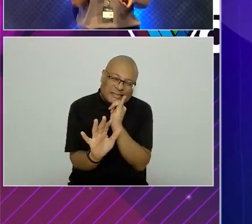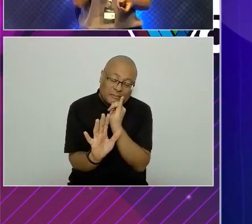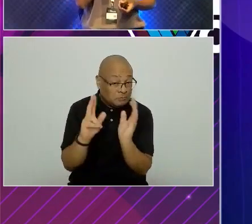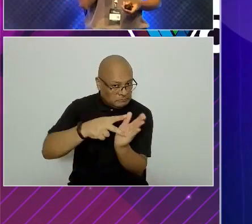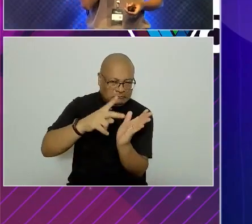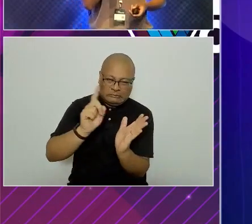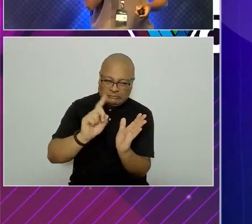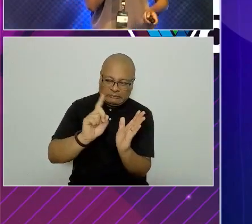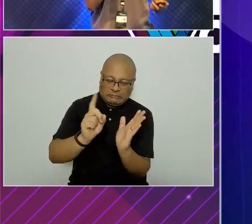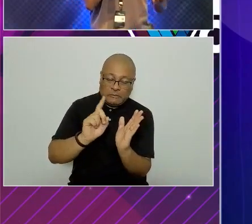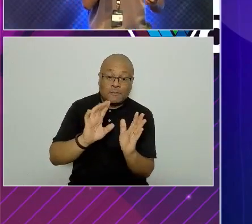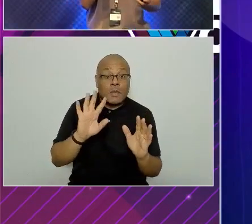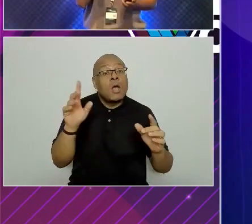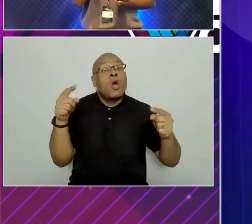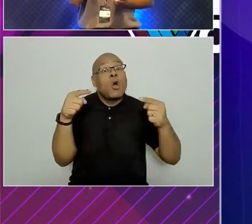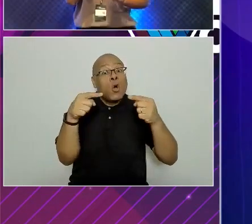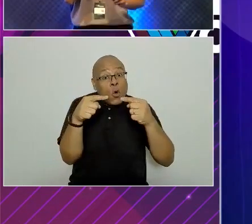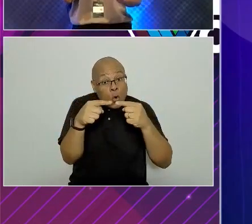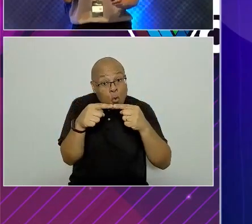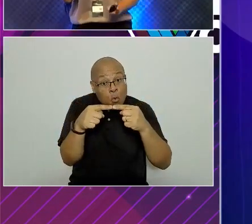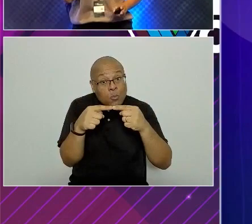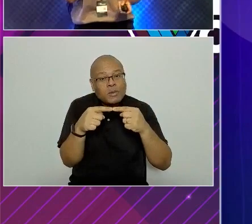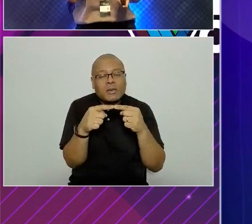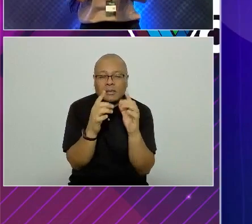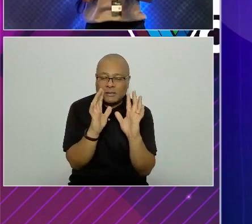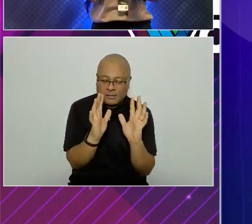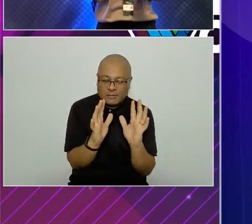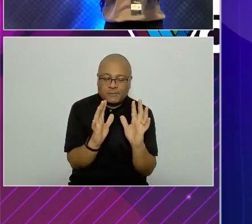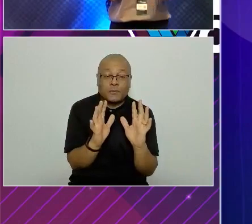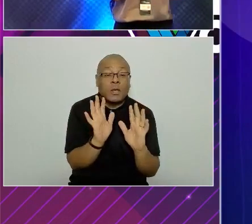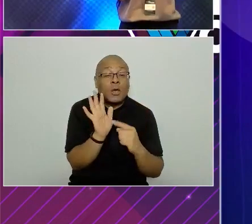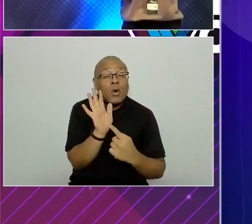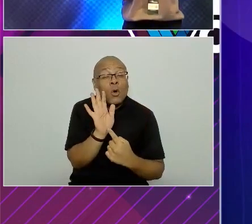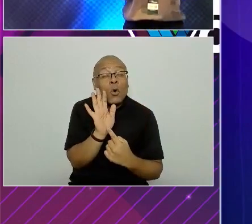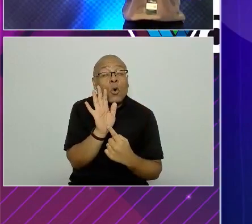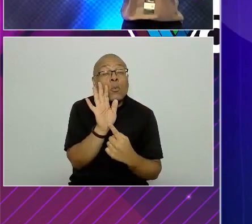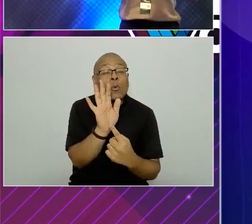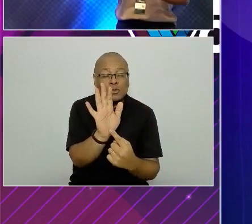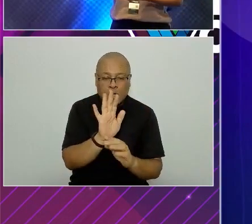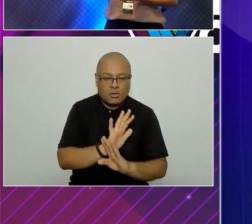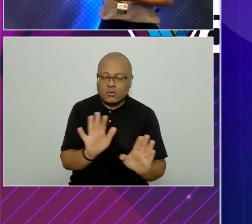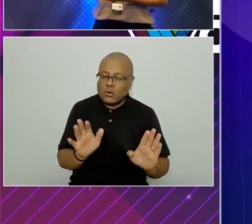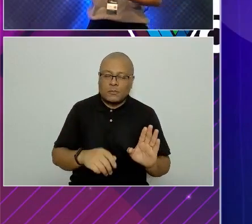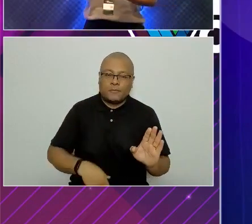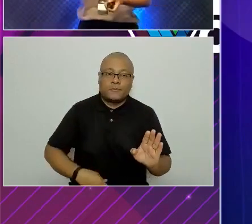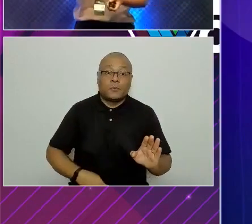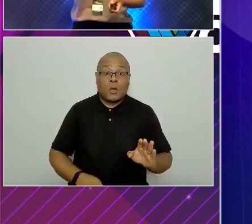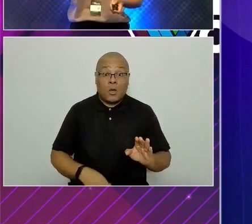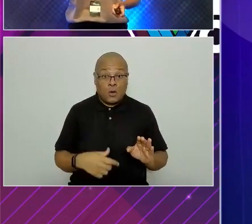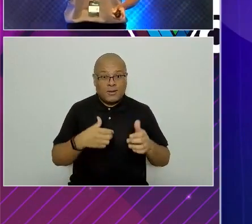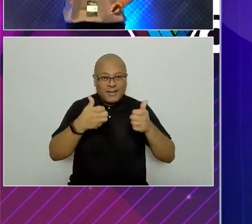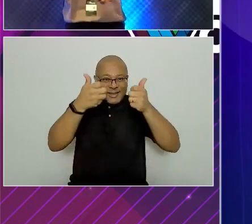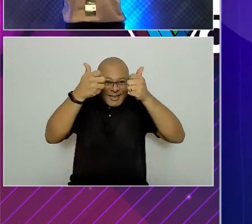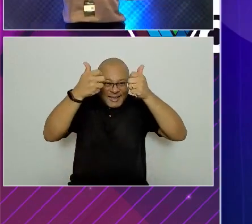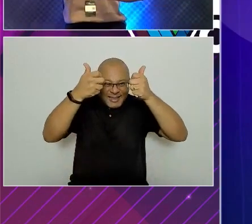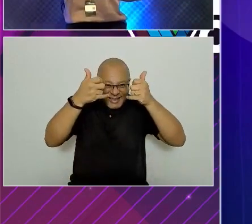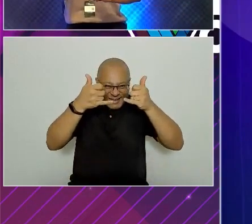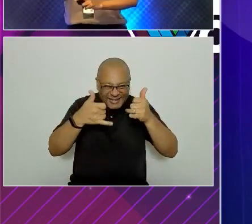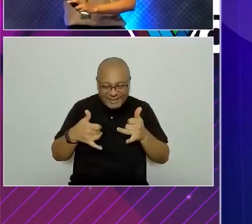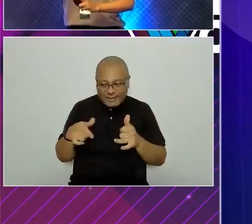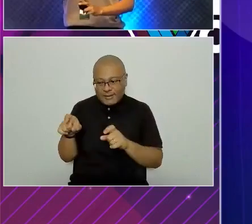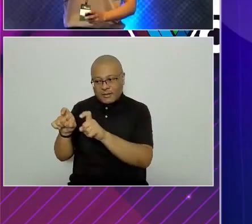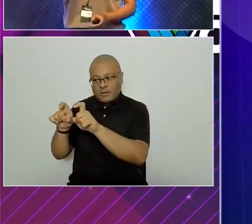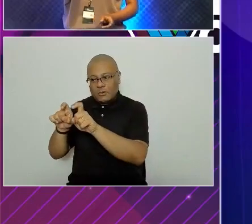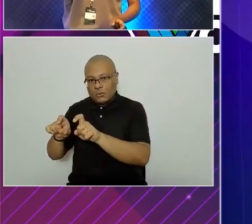ideia geral de como isso seria. Mas eu não quero, é só mostrar essa imagem para vocês. Assim como eu destrinchei a rede neural artificial,